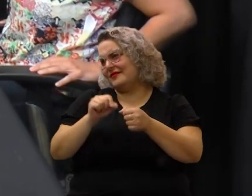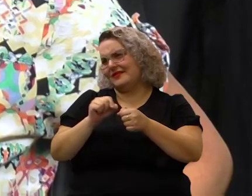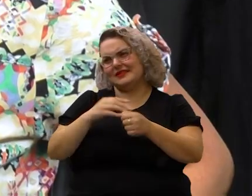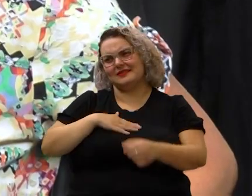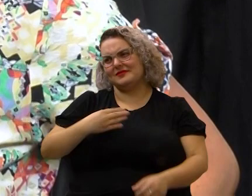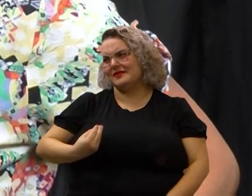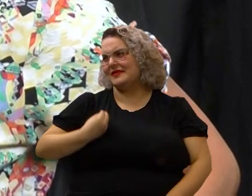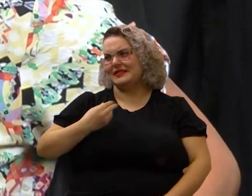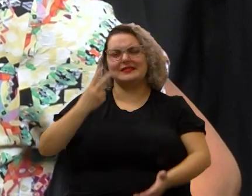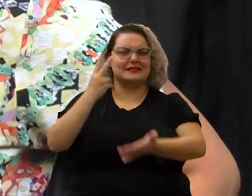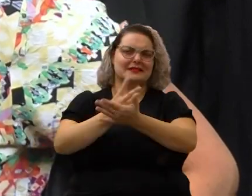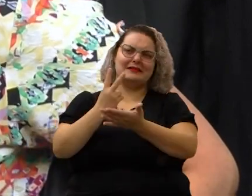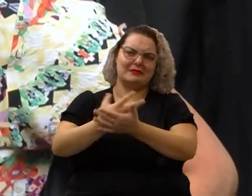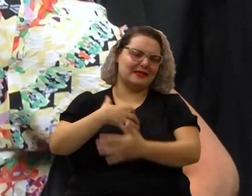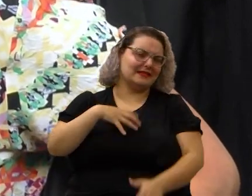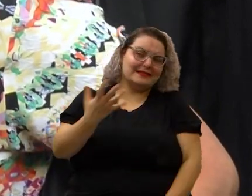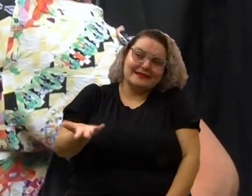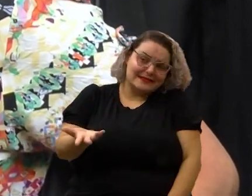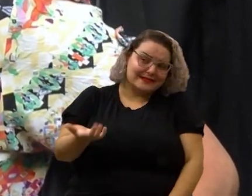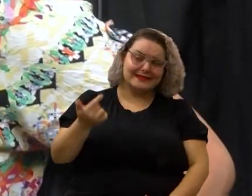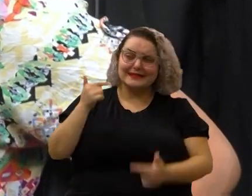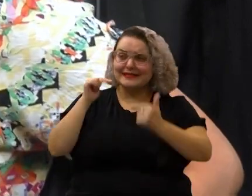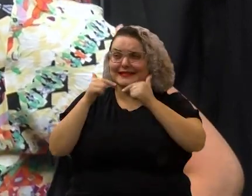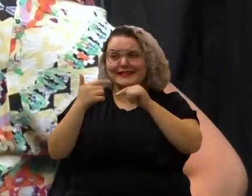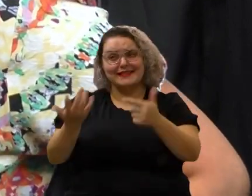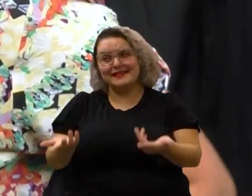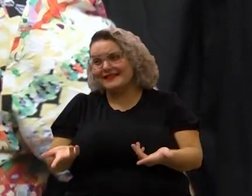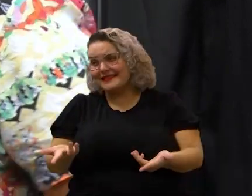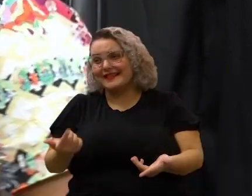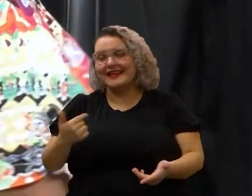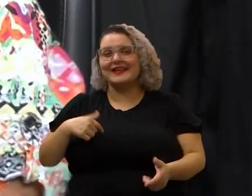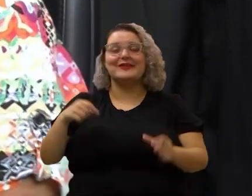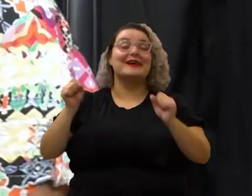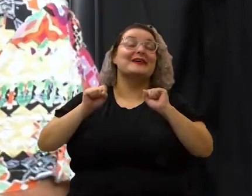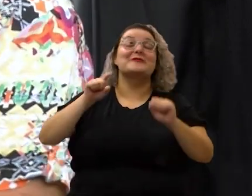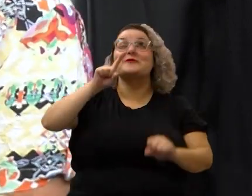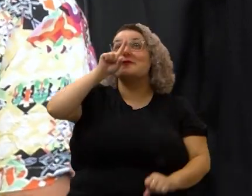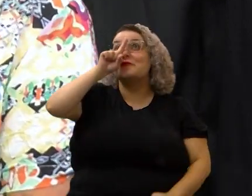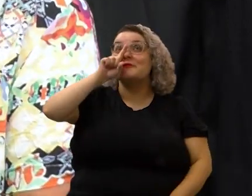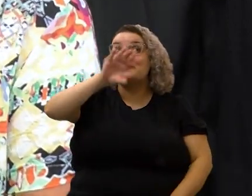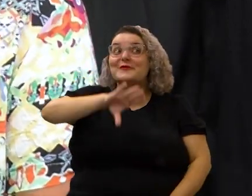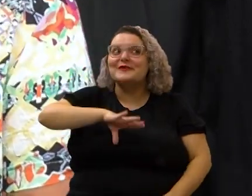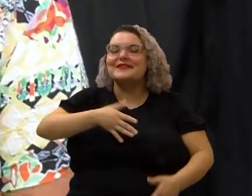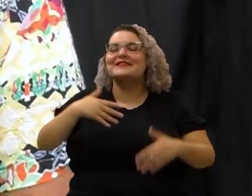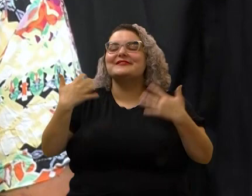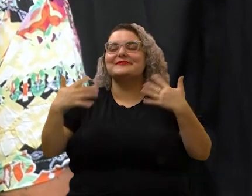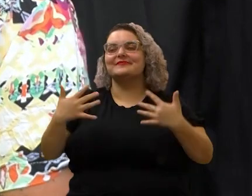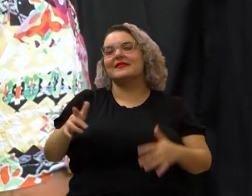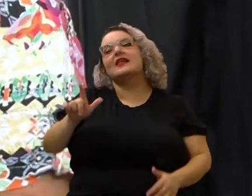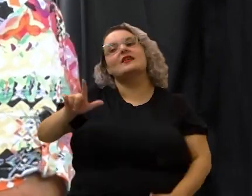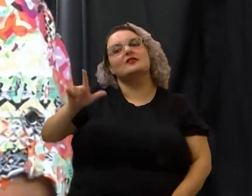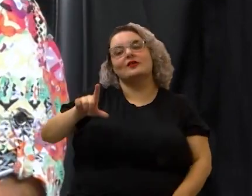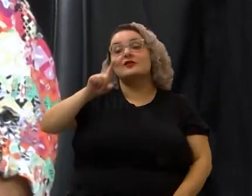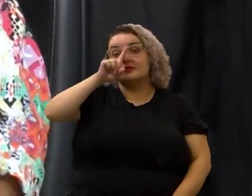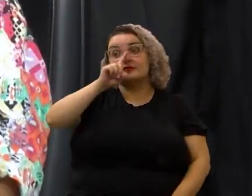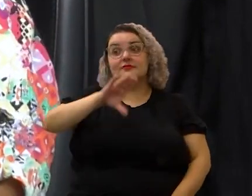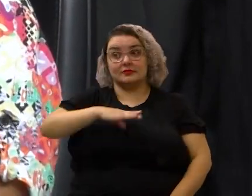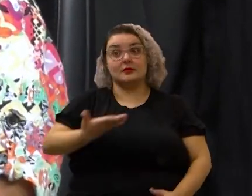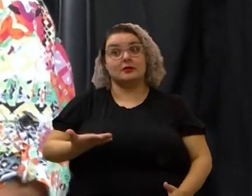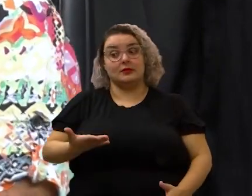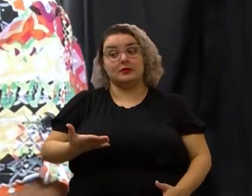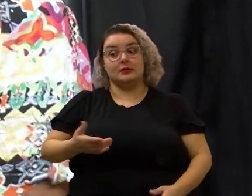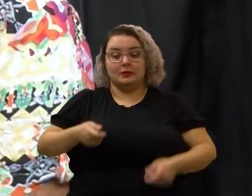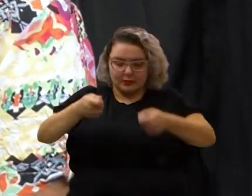minha vida, né? Sim. A minha vida foi sempre isso. Eu acho que eu gosto muito de aventura. Sim. E aí, assim,